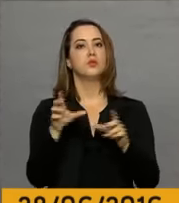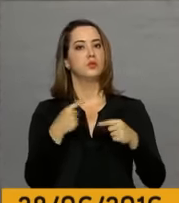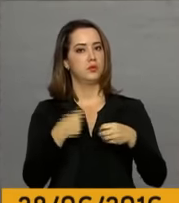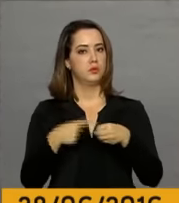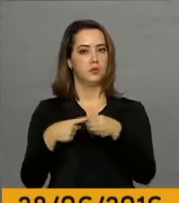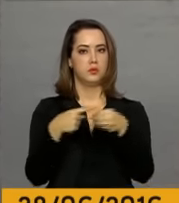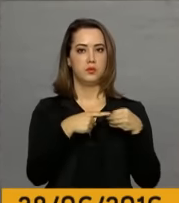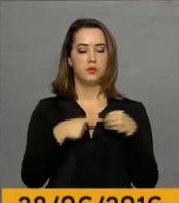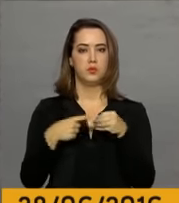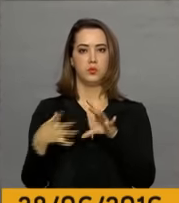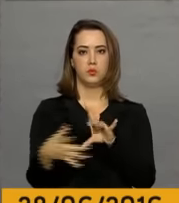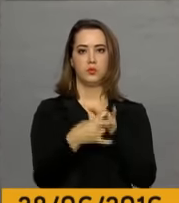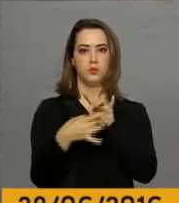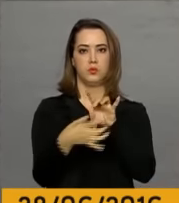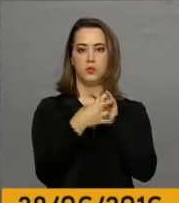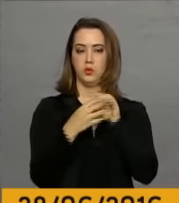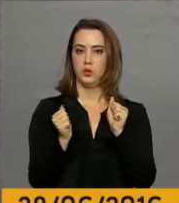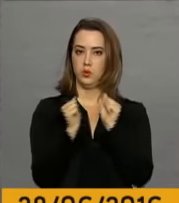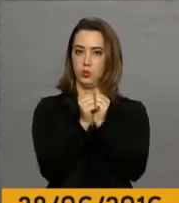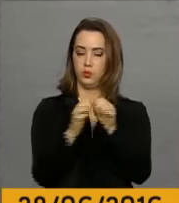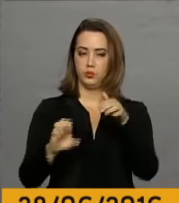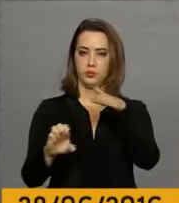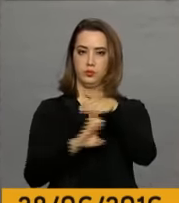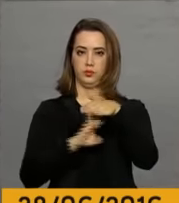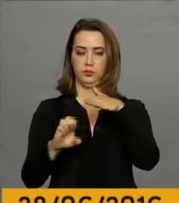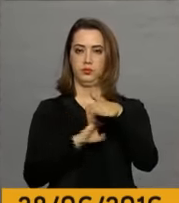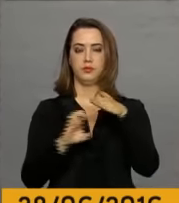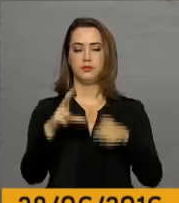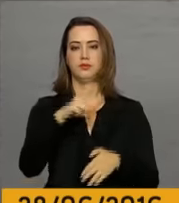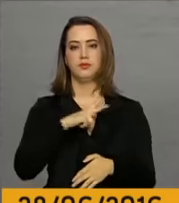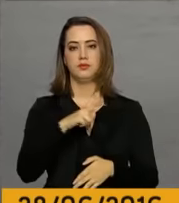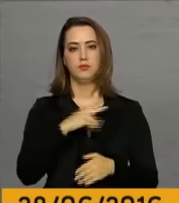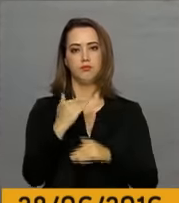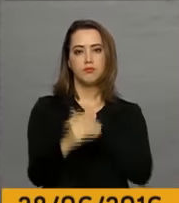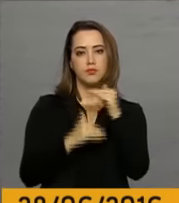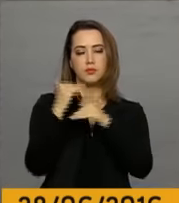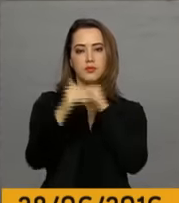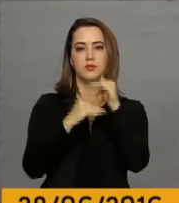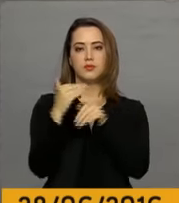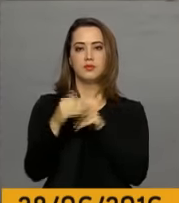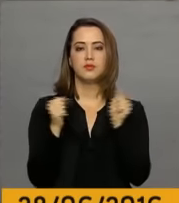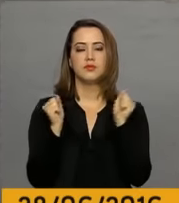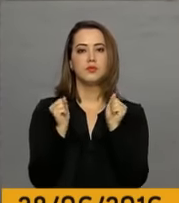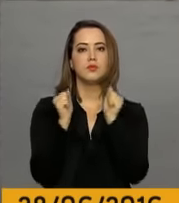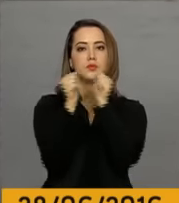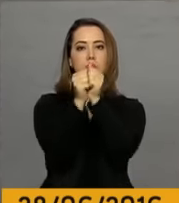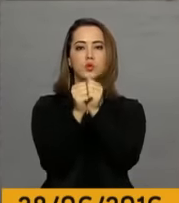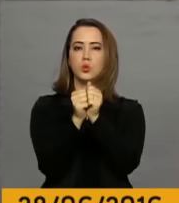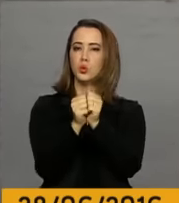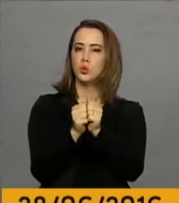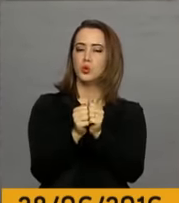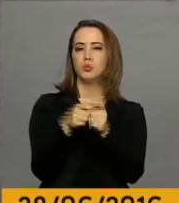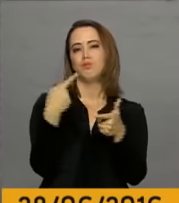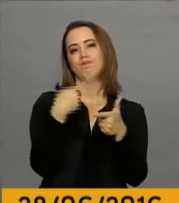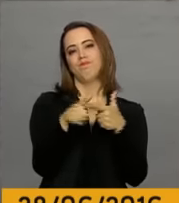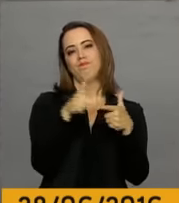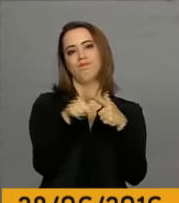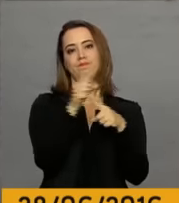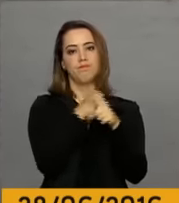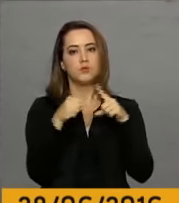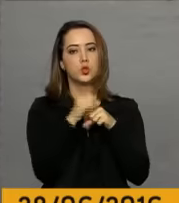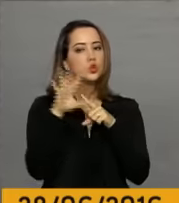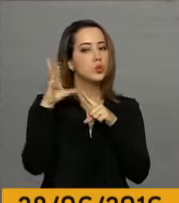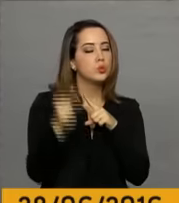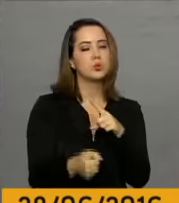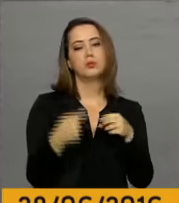portanto a integração da iniciativa privada que cresce com os próprios problemas sociais de toda